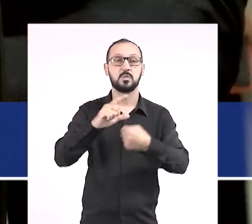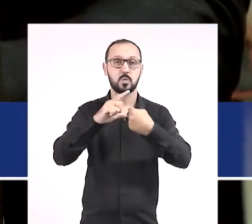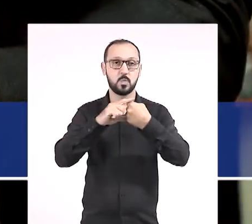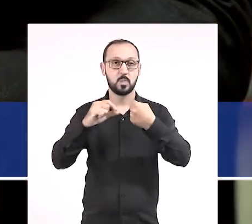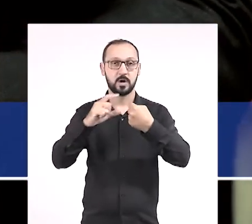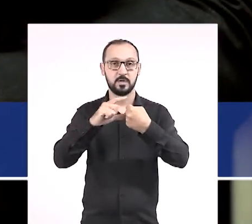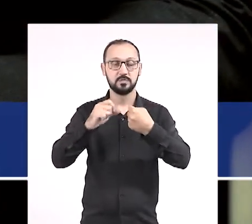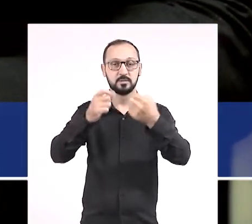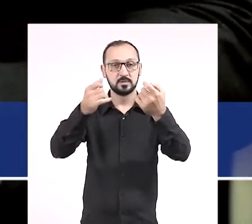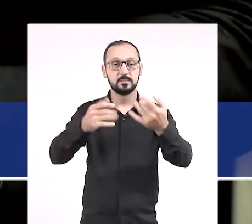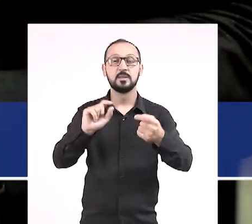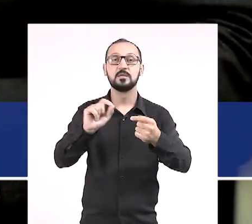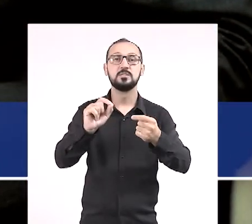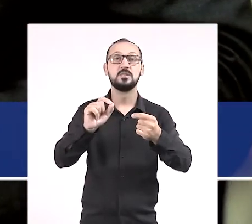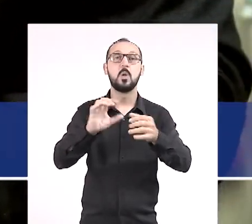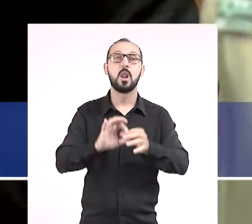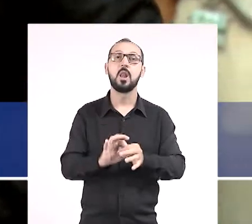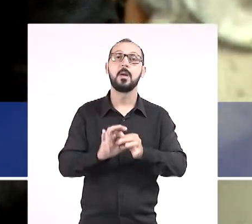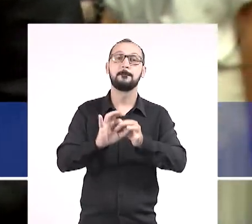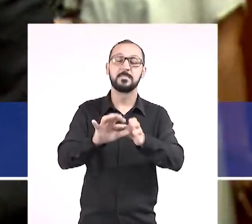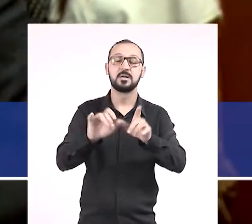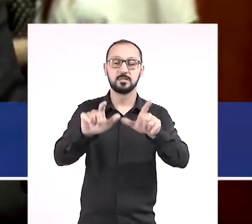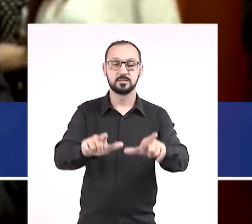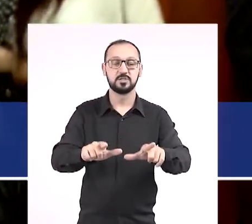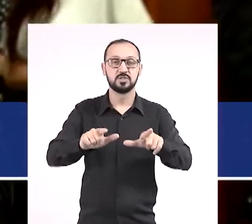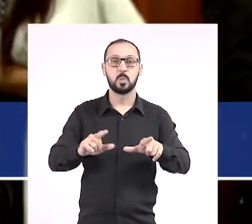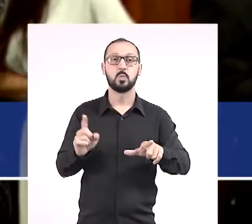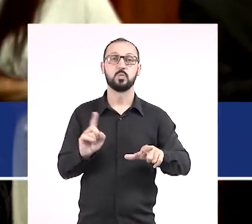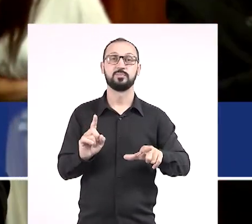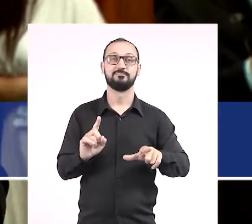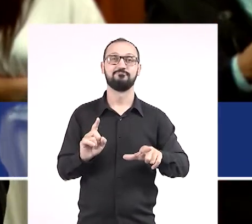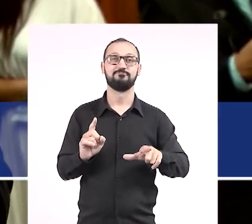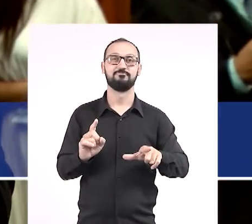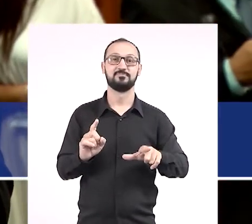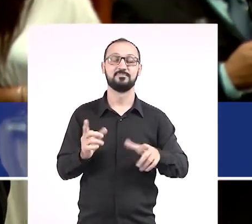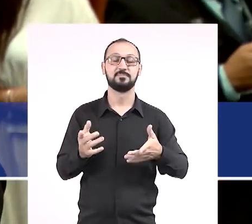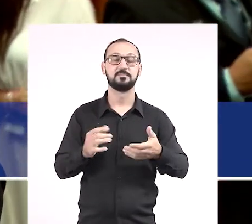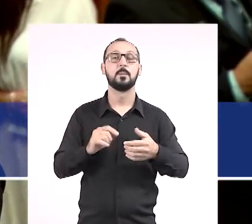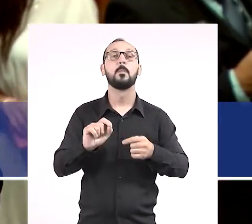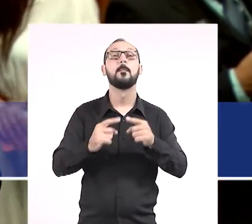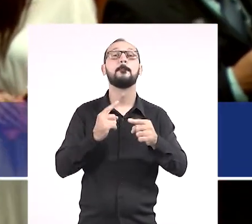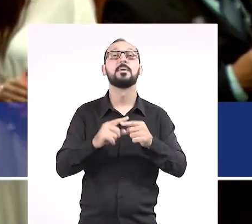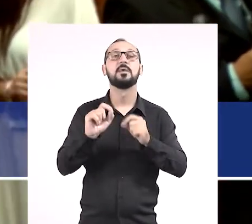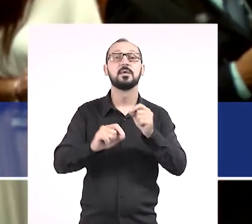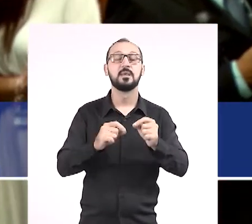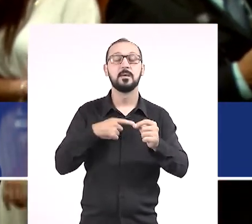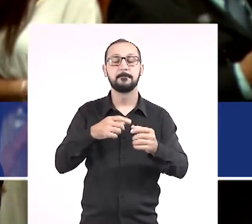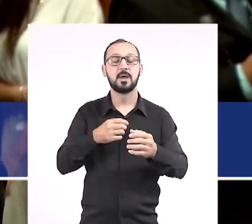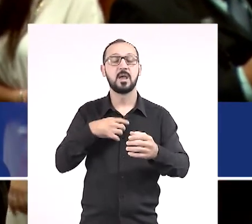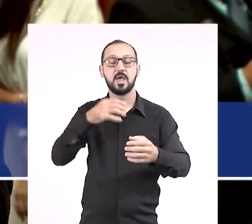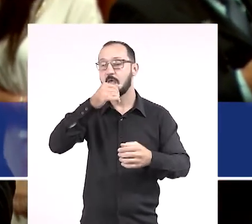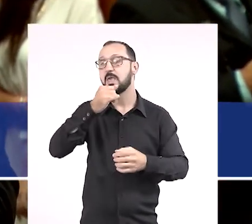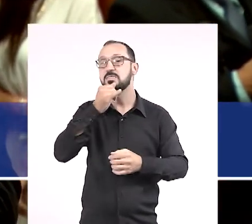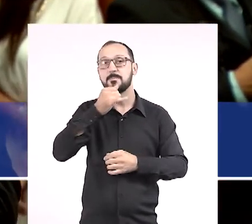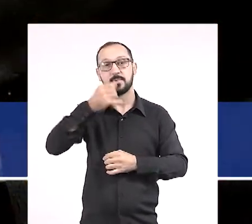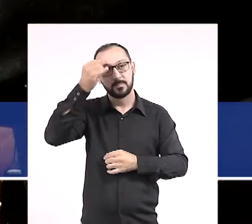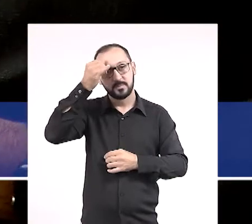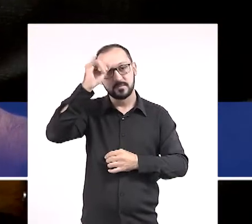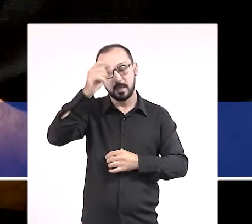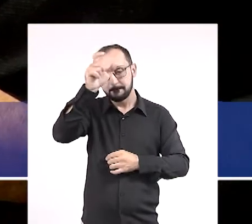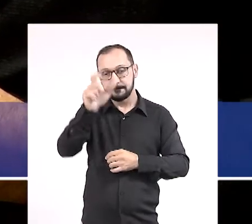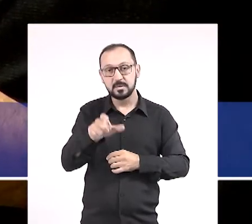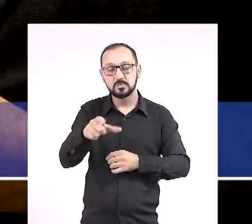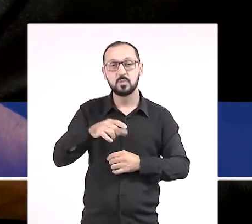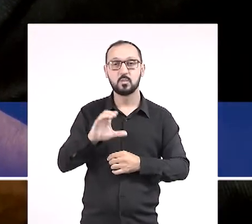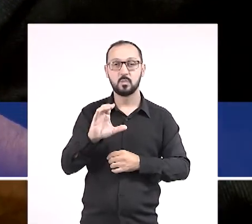a aplicação do artigo que dispõe sobre o não fornecimento de certidão negativa. O objetivo é evitar que contribuintes